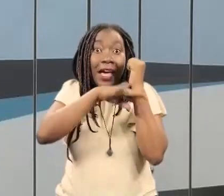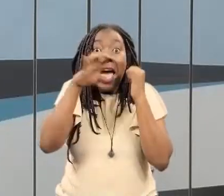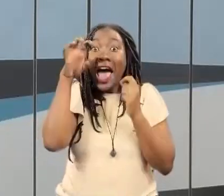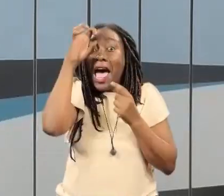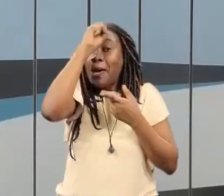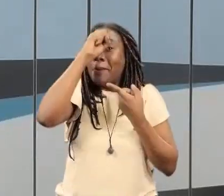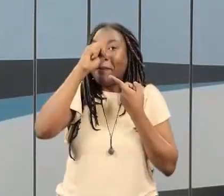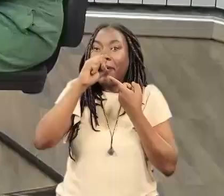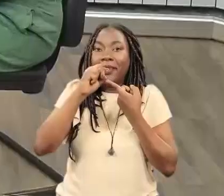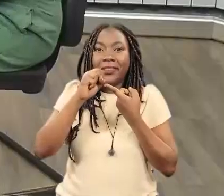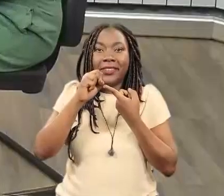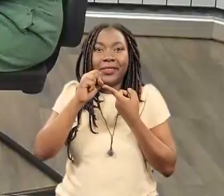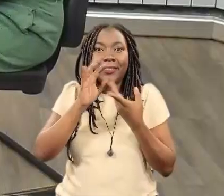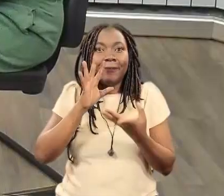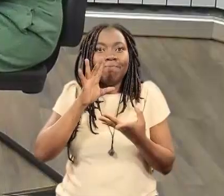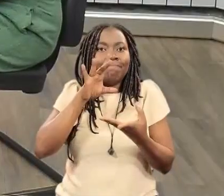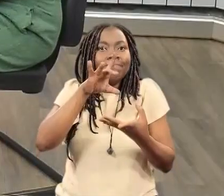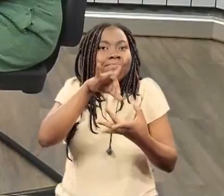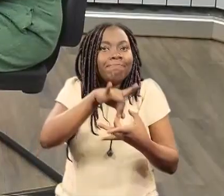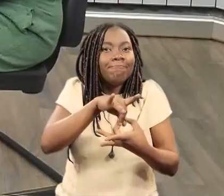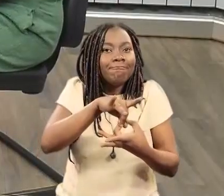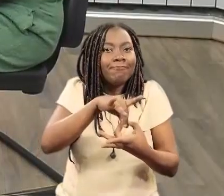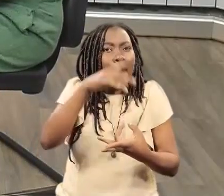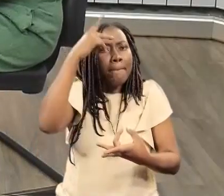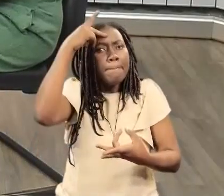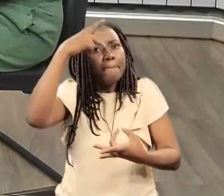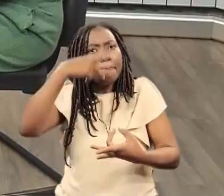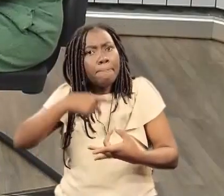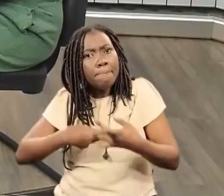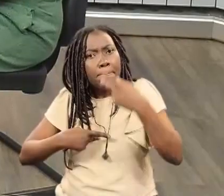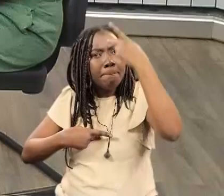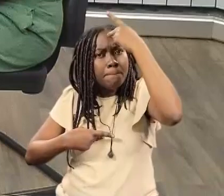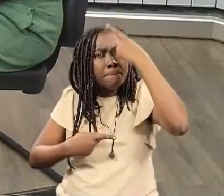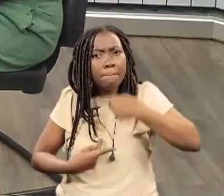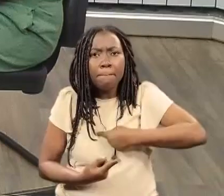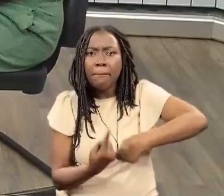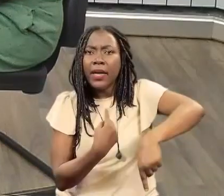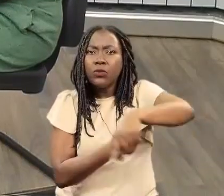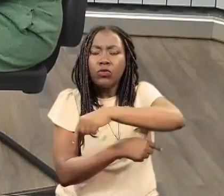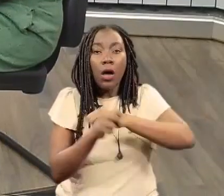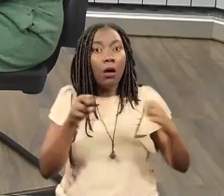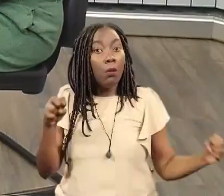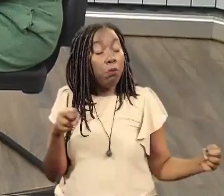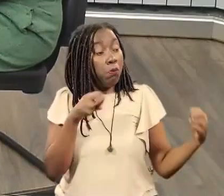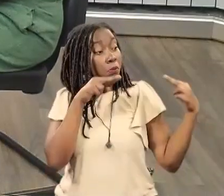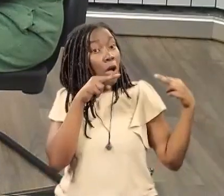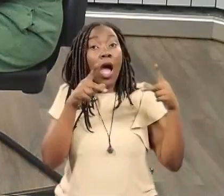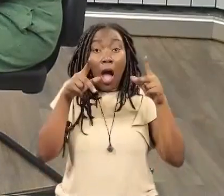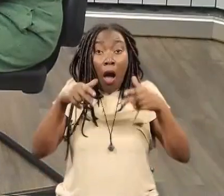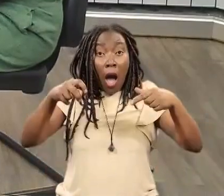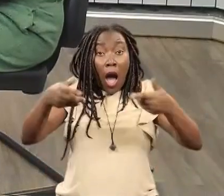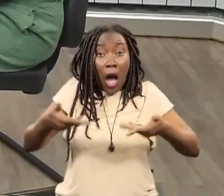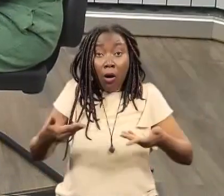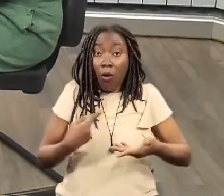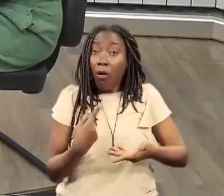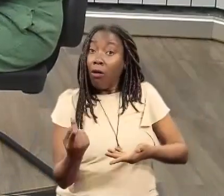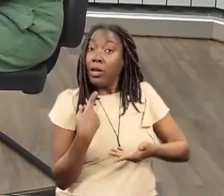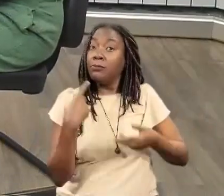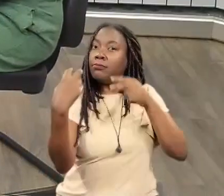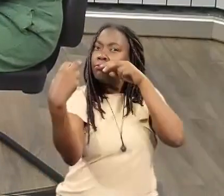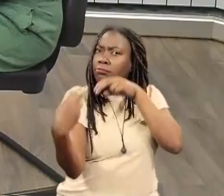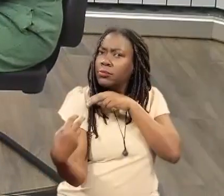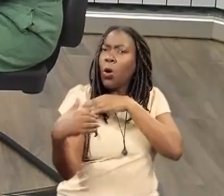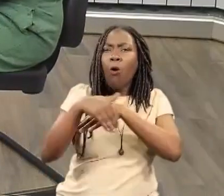A conexão pessoa a pessoa, e o valor né? disso. O olhar no olho, igual nós estamos fazendo aqui agora, né?